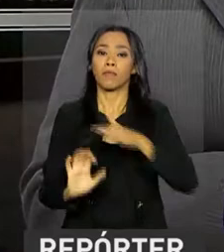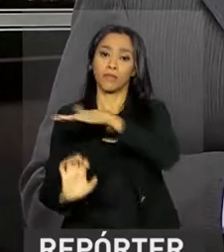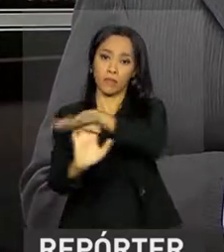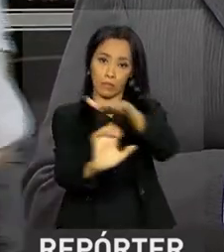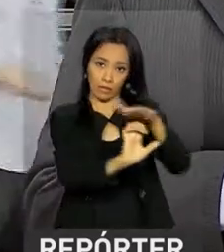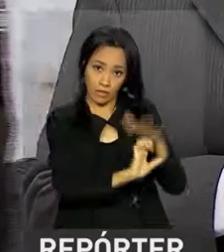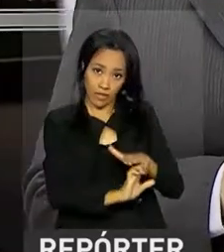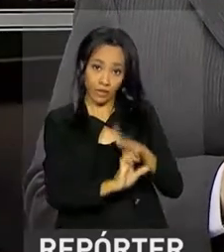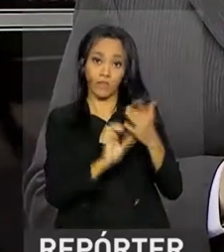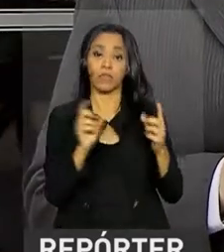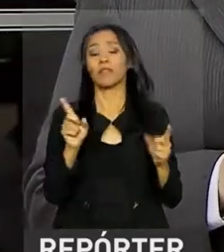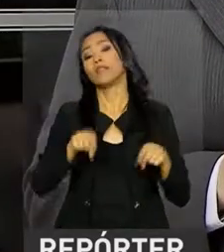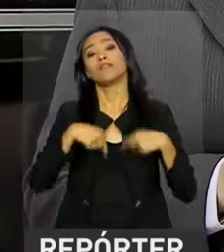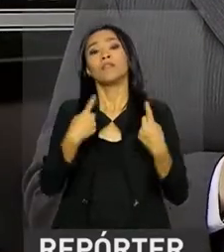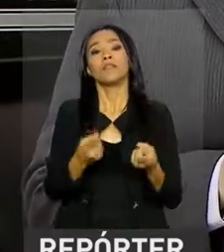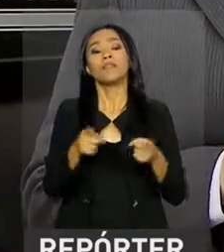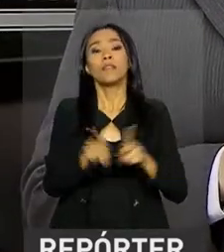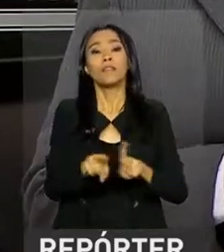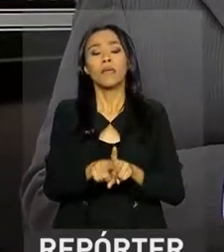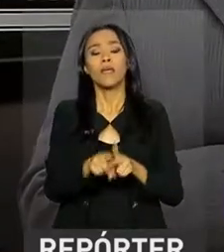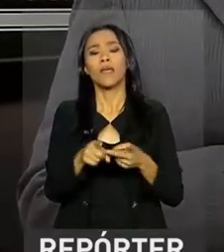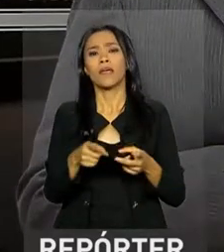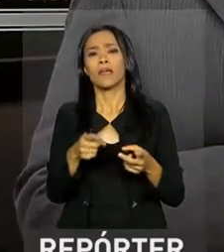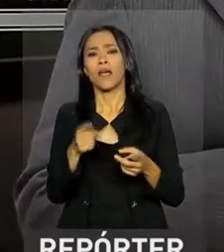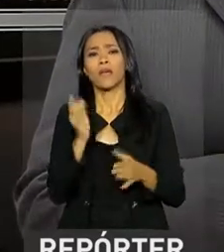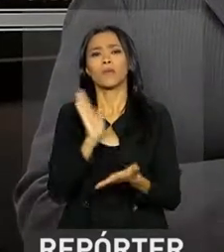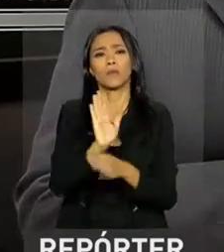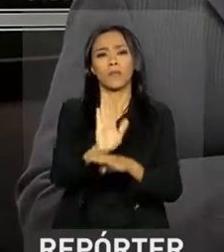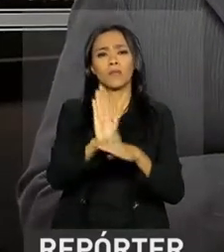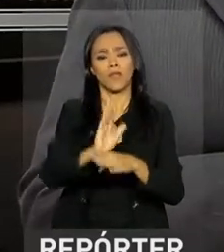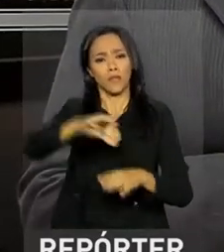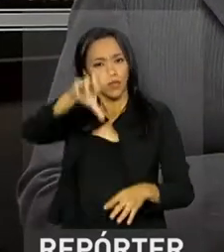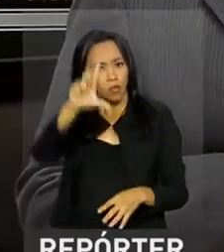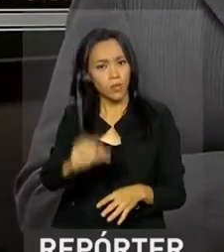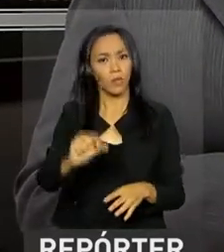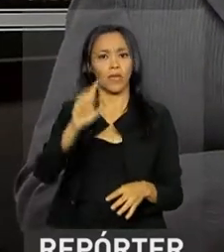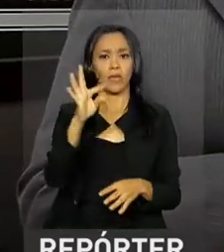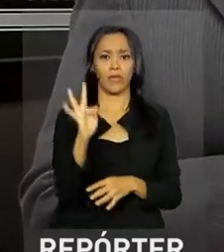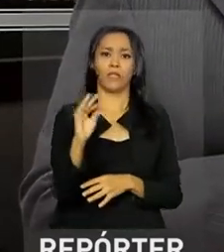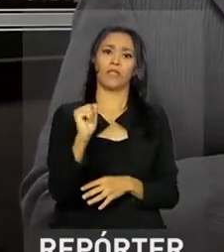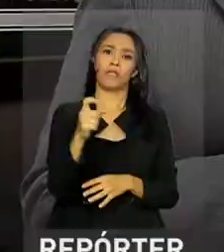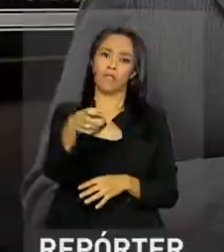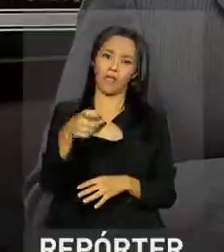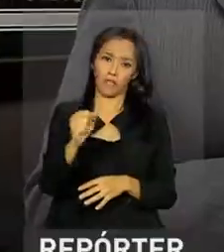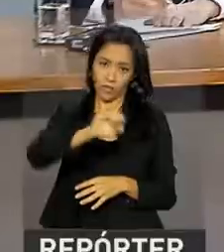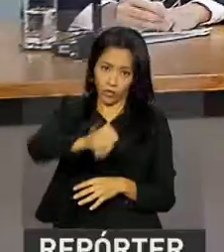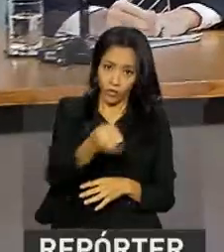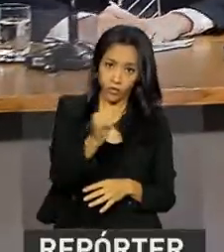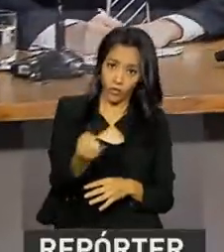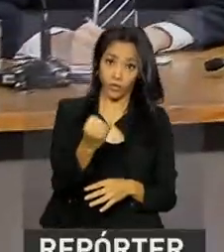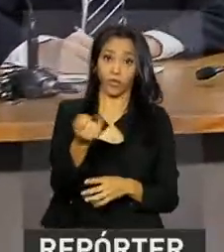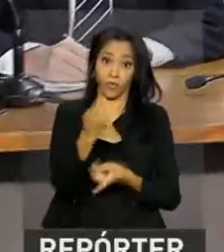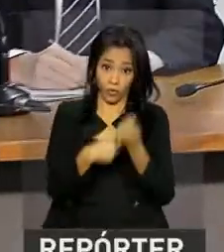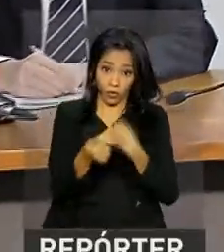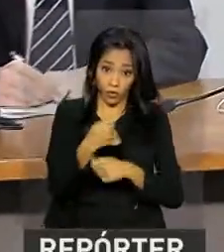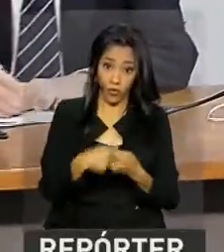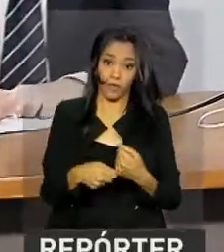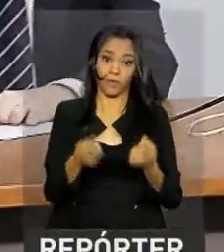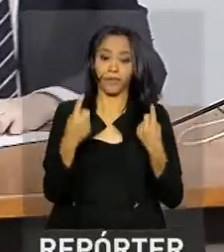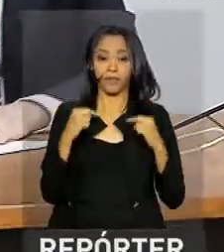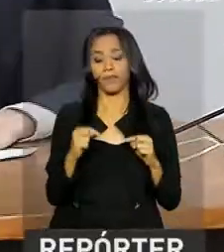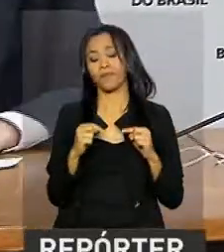e também contribua com a queda da taxa de juros estrutural da economia ao longo do tempo. Nós